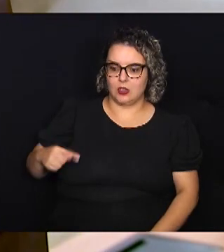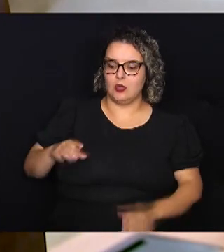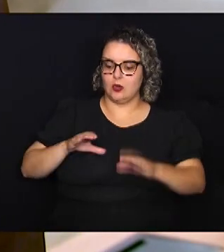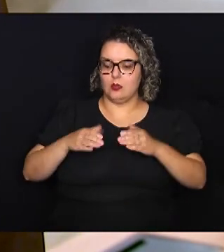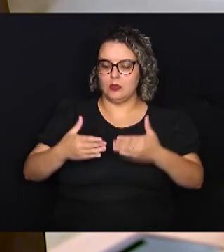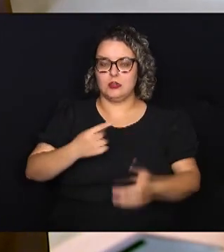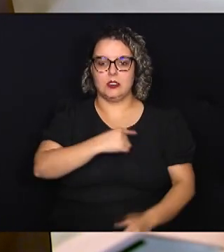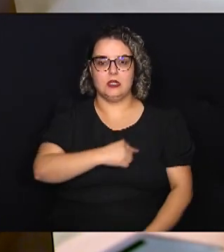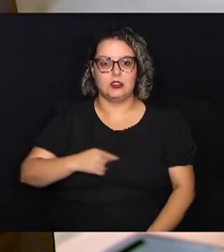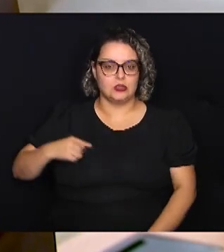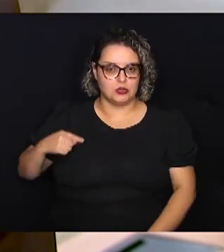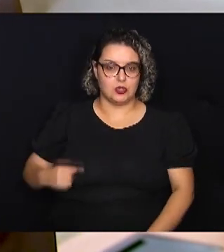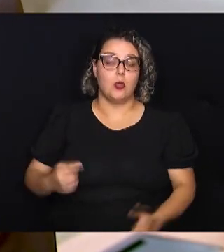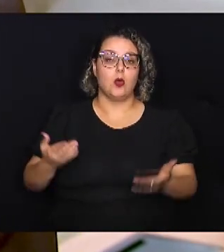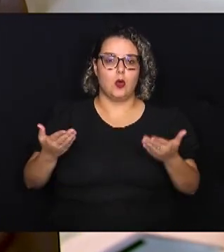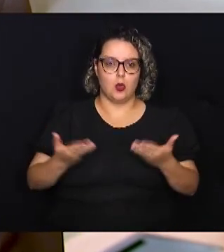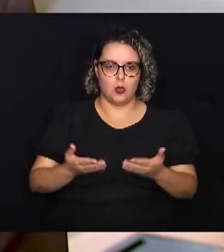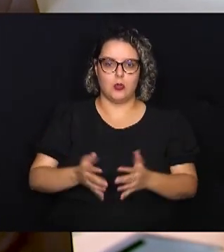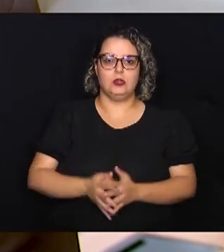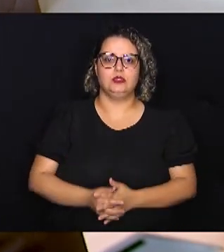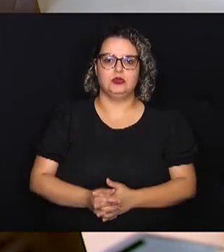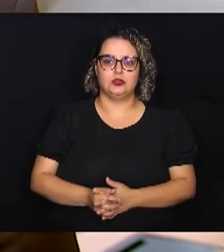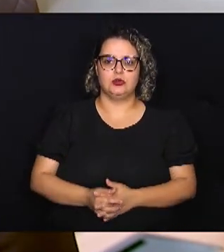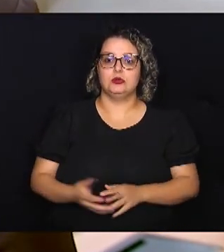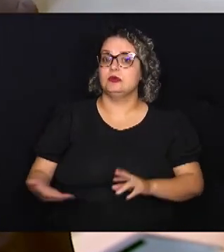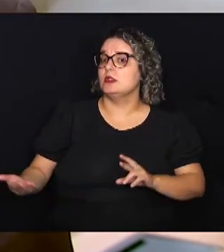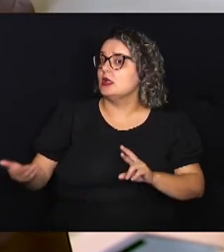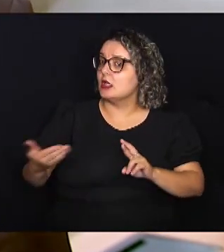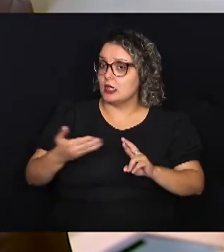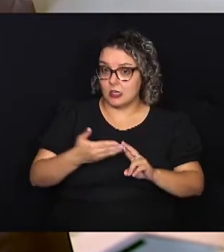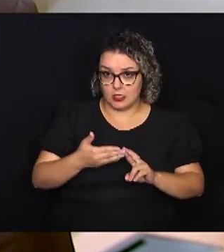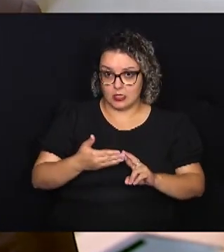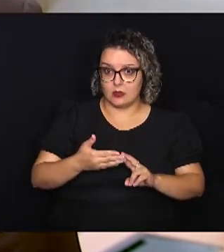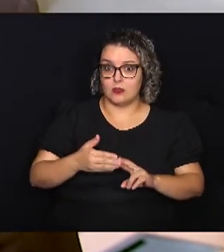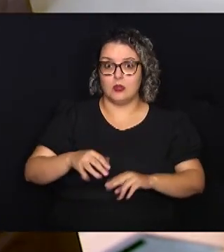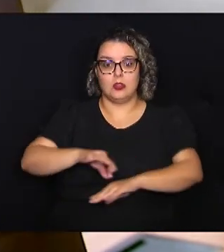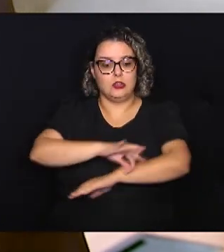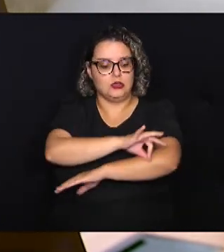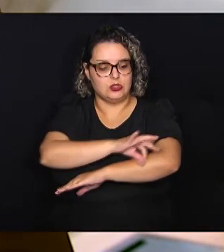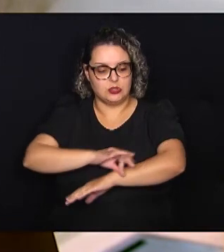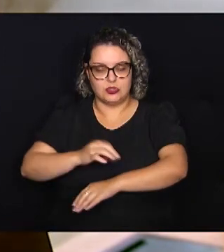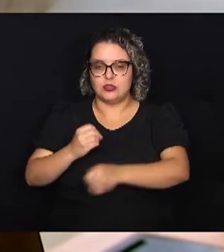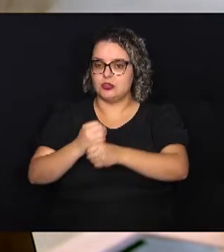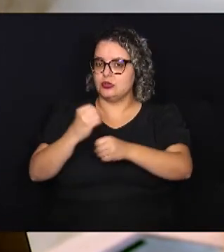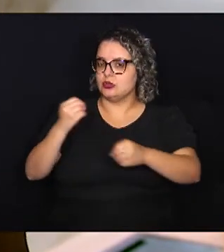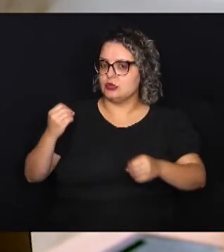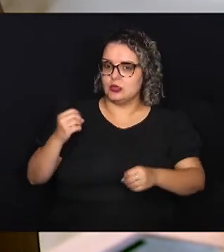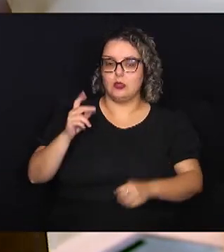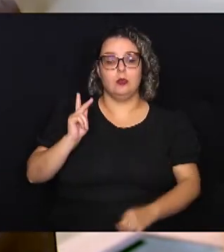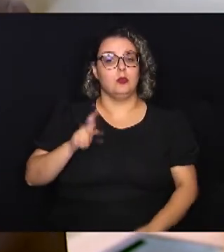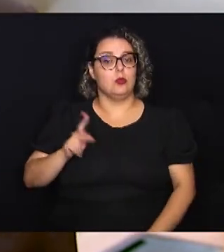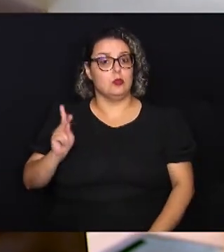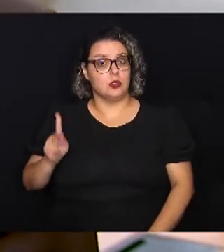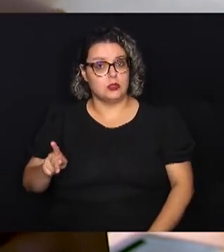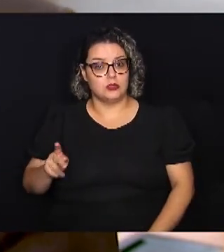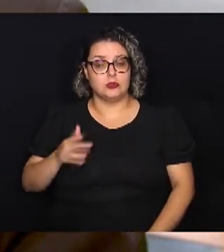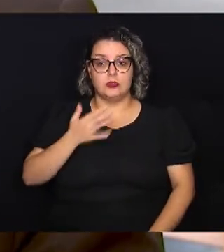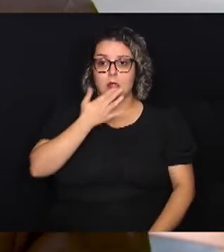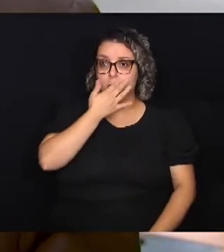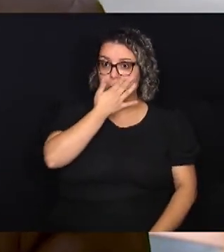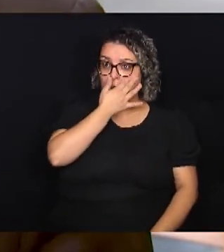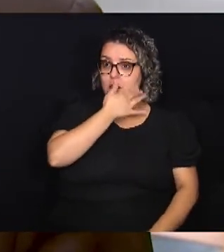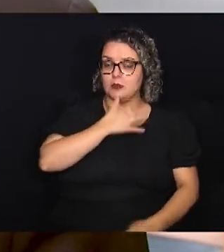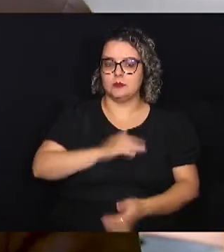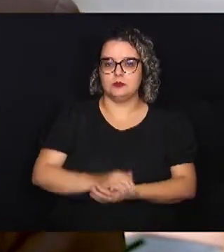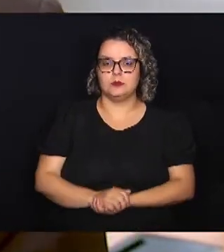hoje, ela está representada pelos seus arquitetos, engenheiros, professores, sem